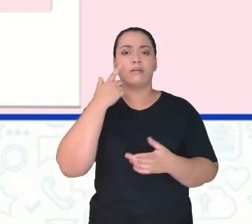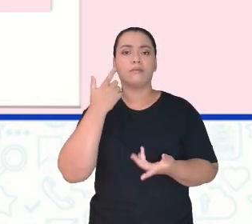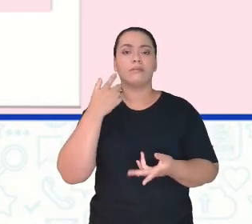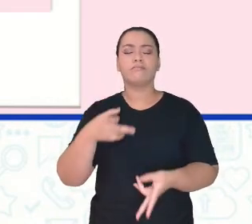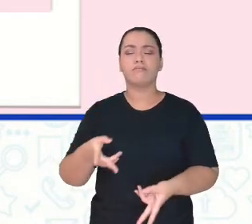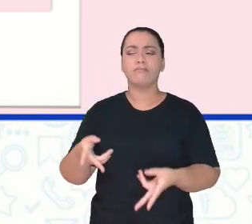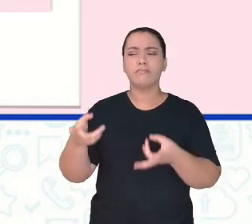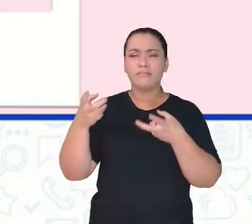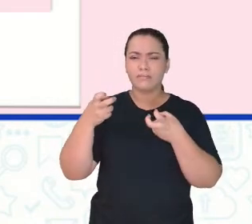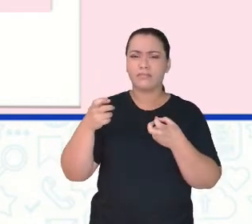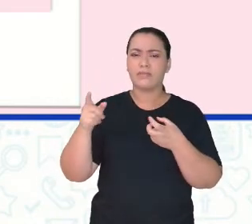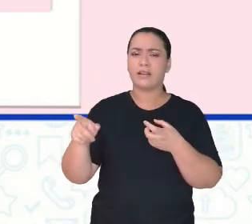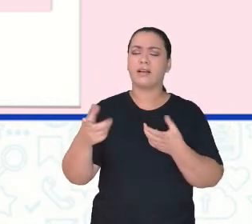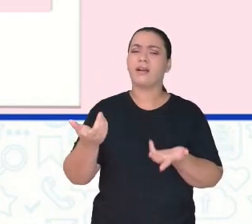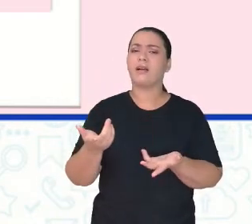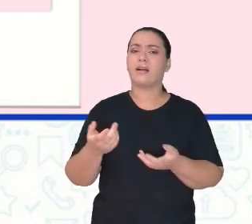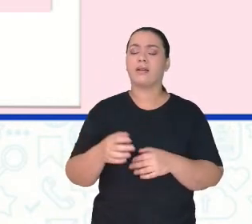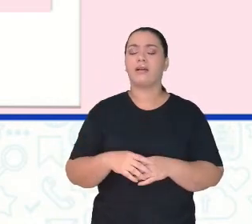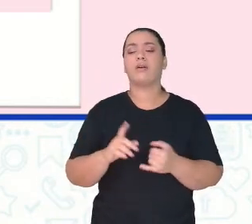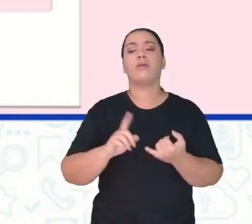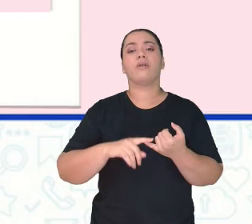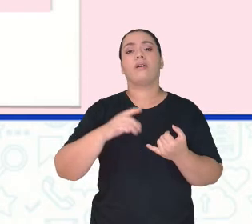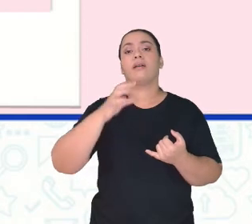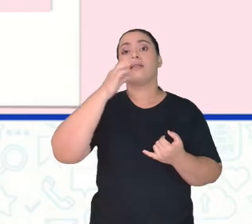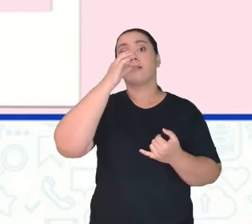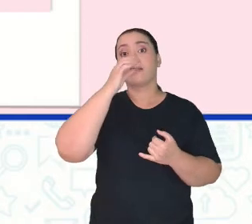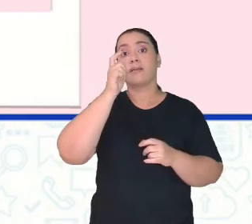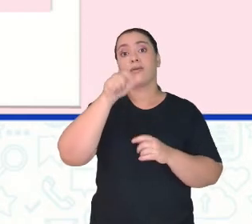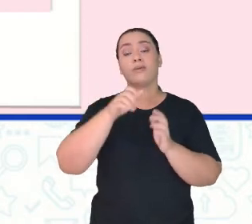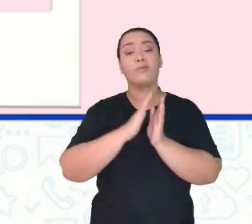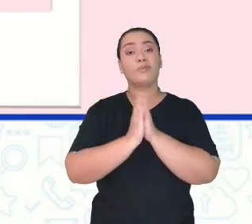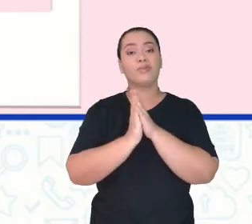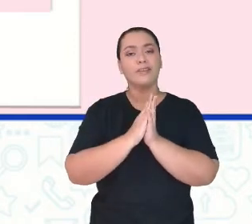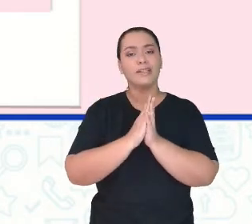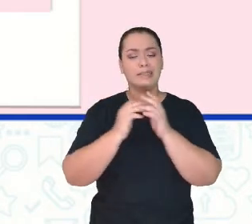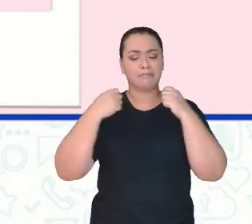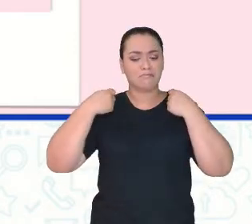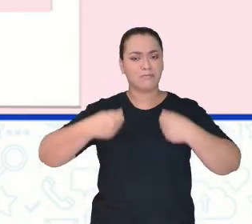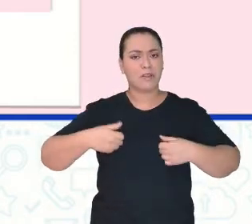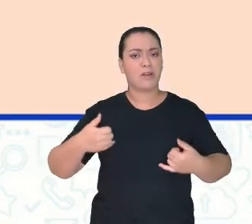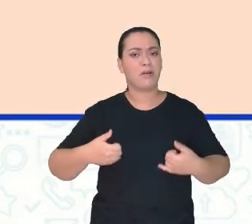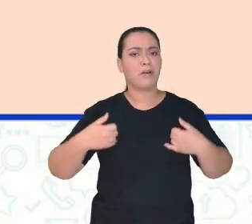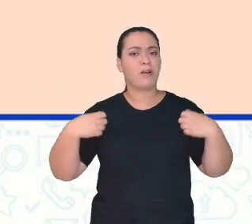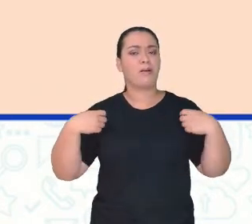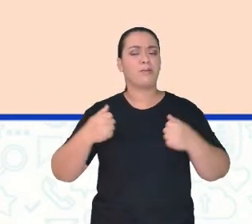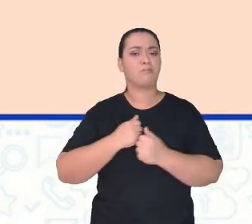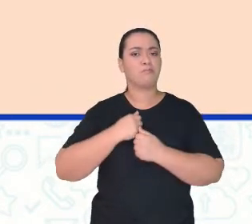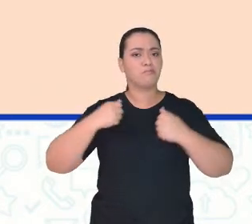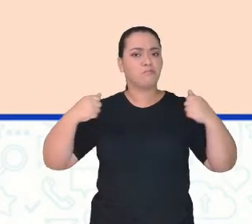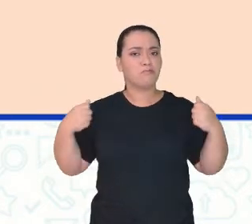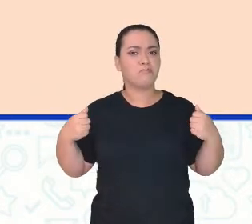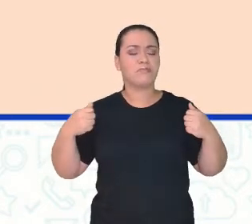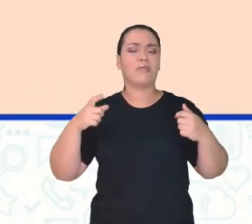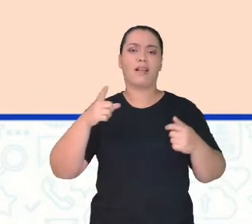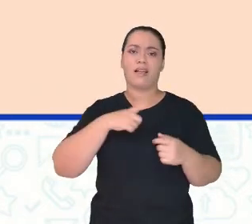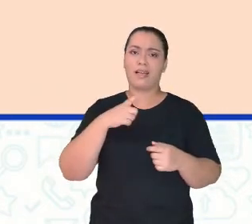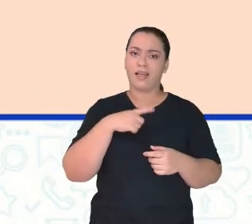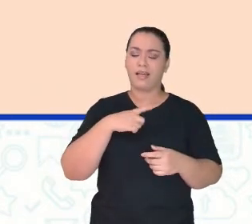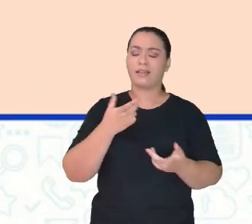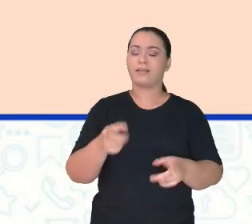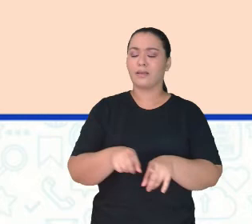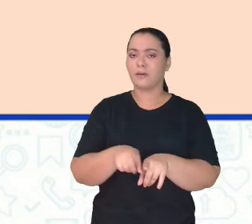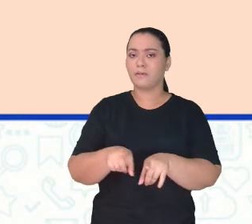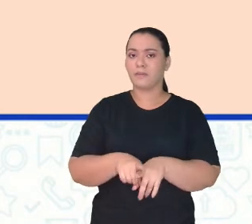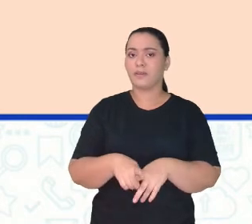mensagem? O Zé Gotinha estilizado, a capa de super-herói, as cores. E porque a